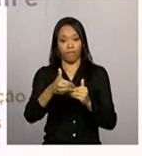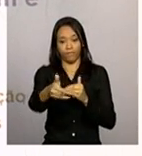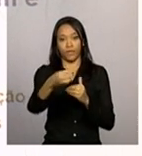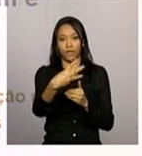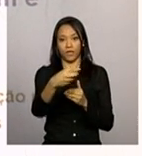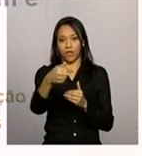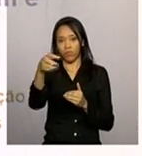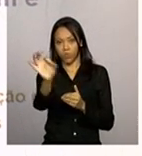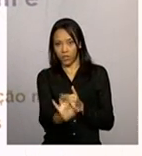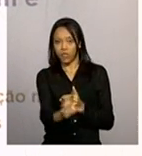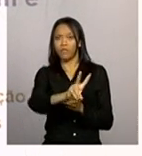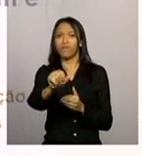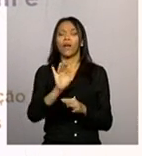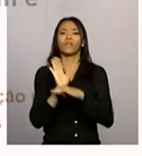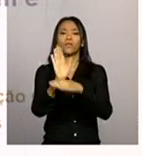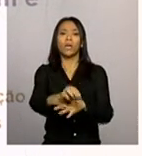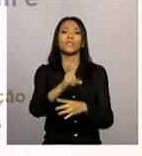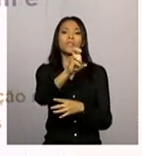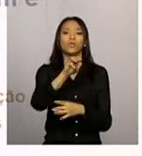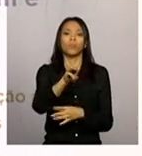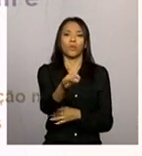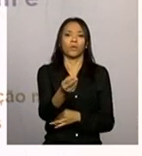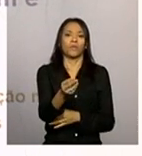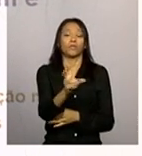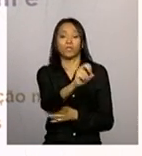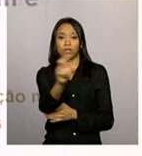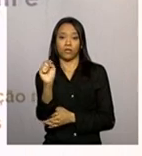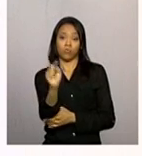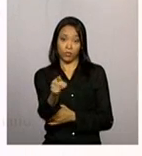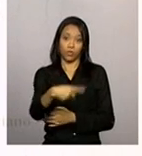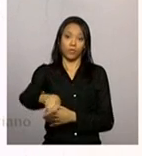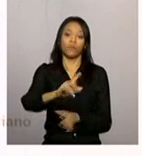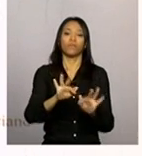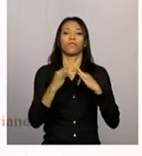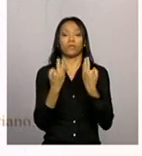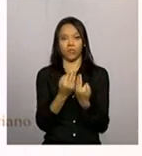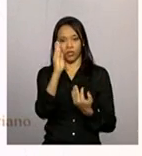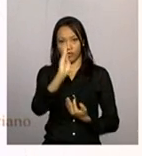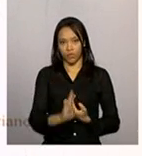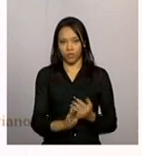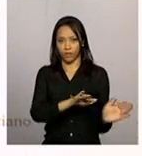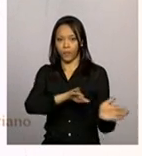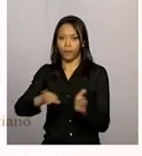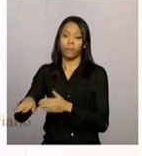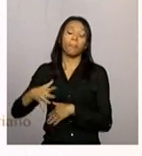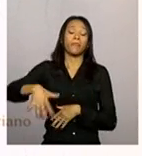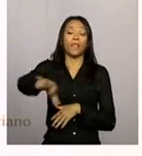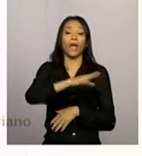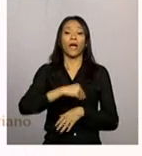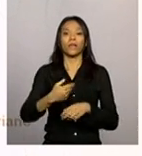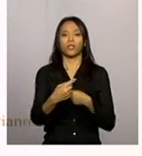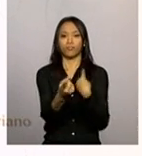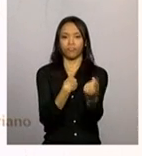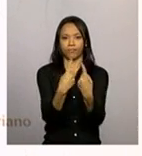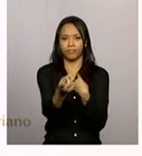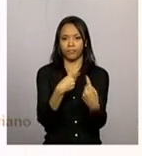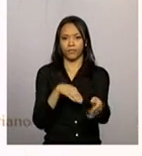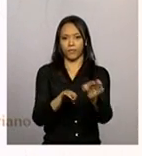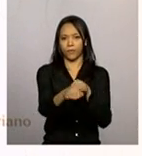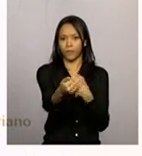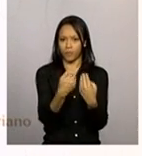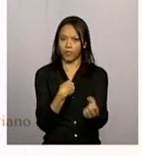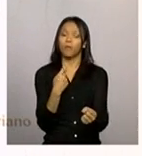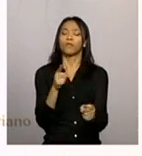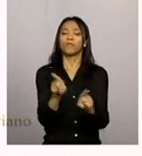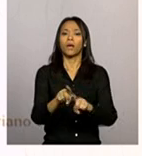vão beneficiar 5 milhões e meio de famílias brasileiras. Na área de mobilidade urbana, nós concluímos ou estão